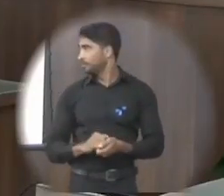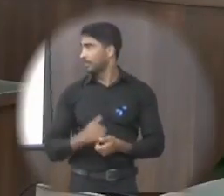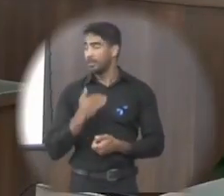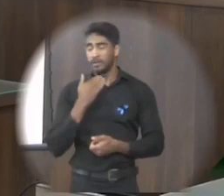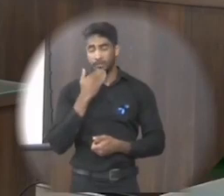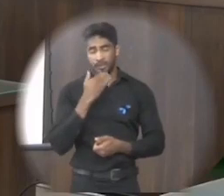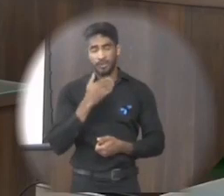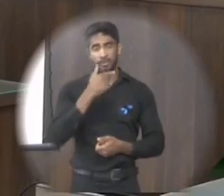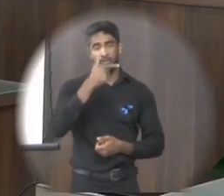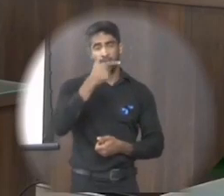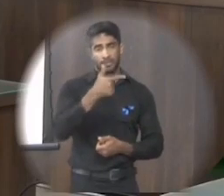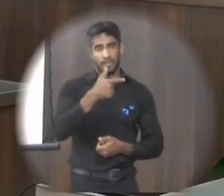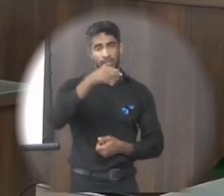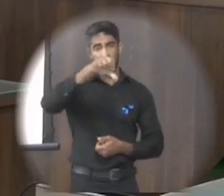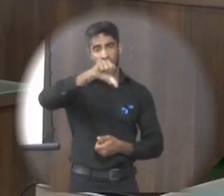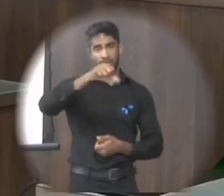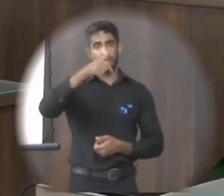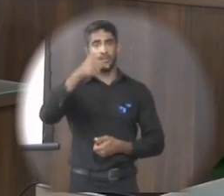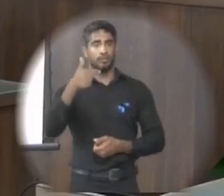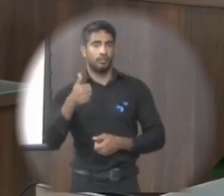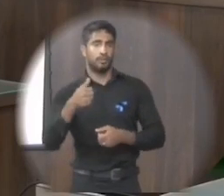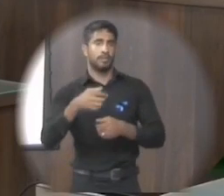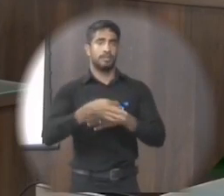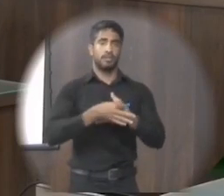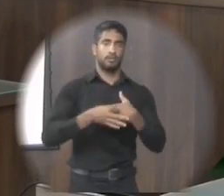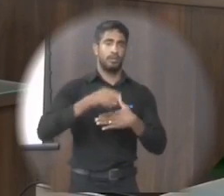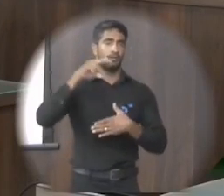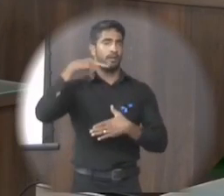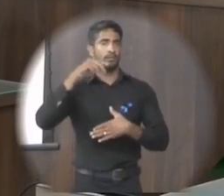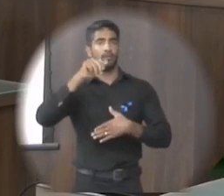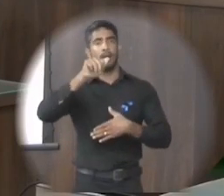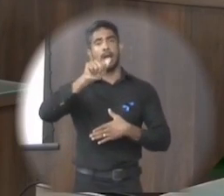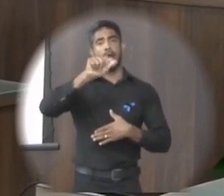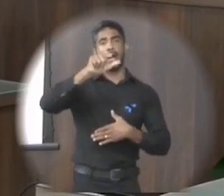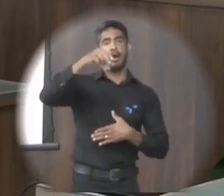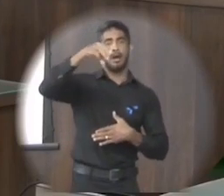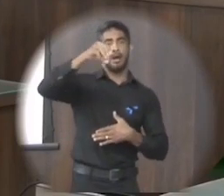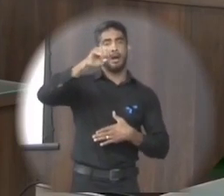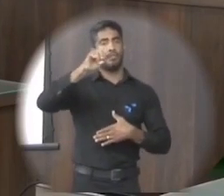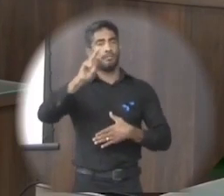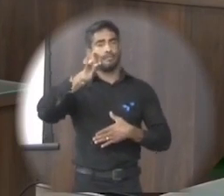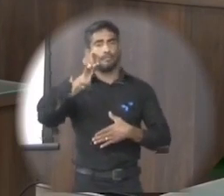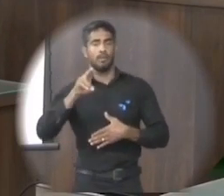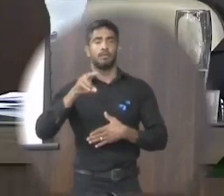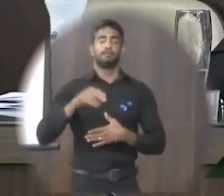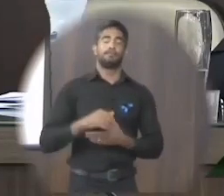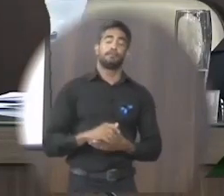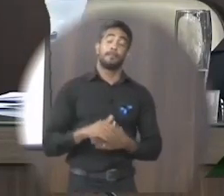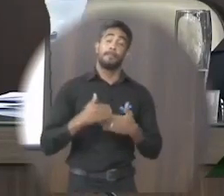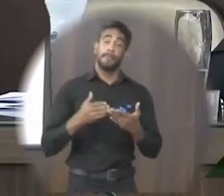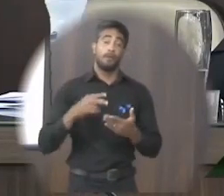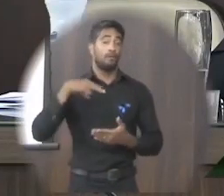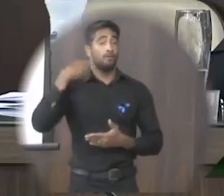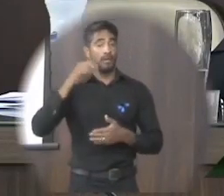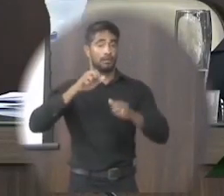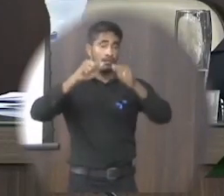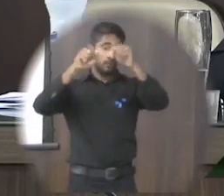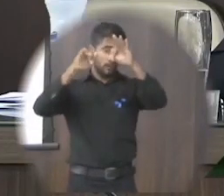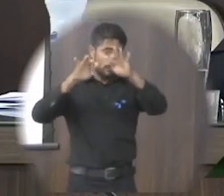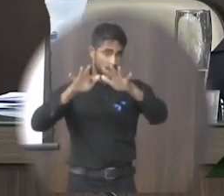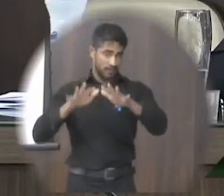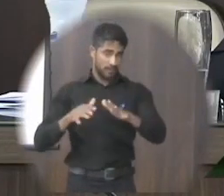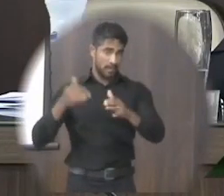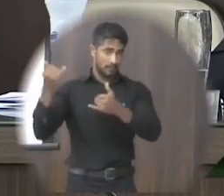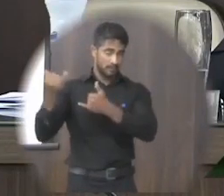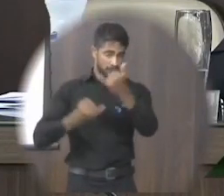Requerimento 292-2021, de autoria do vereador Almir Dias Santos. Excelentíssimo senhor presidente, o vereador que subscreve